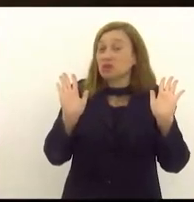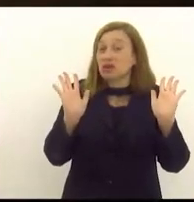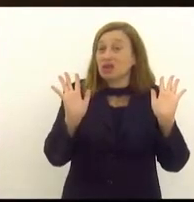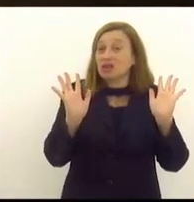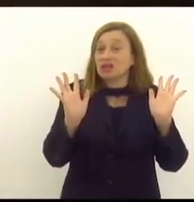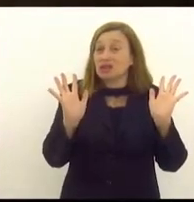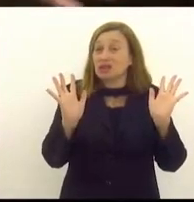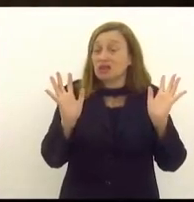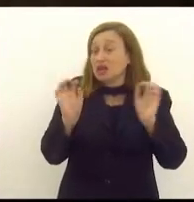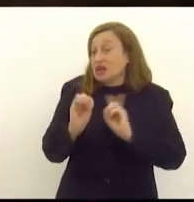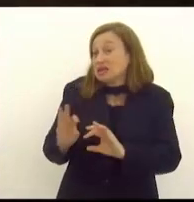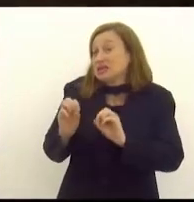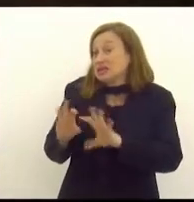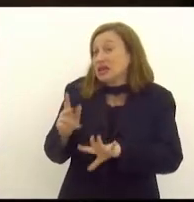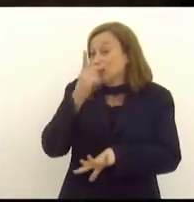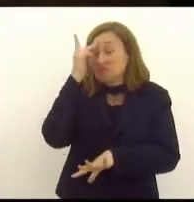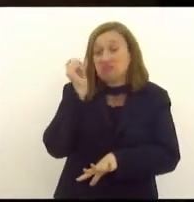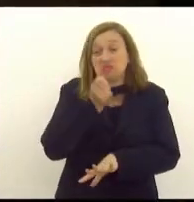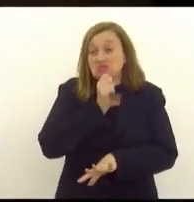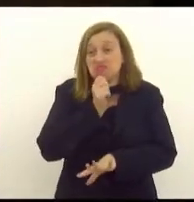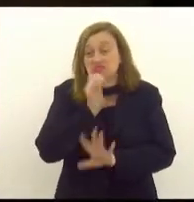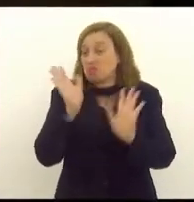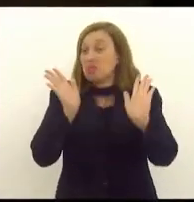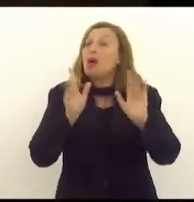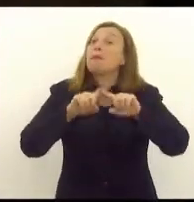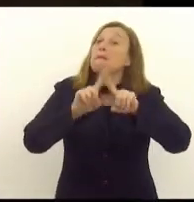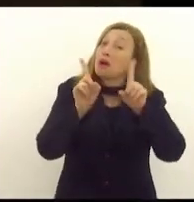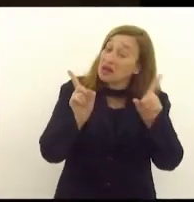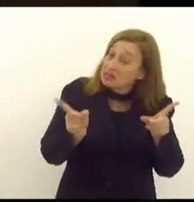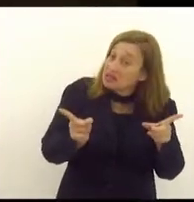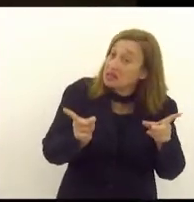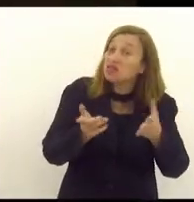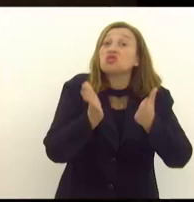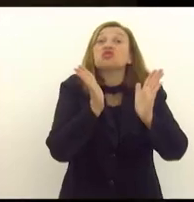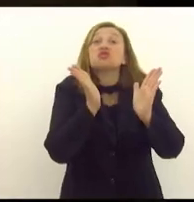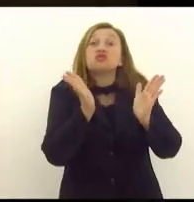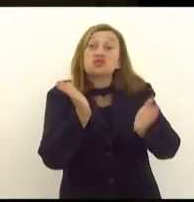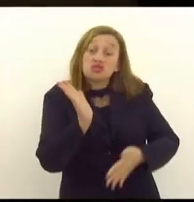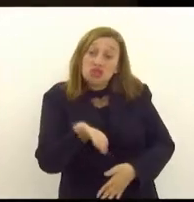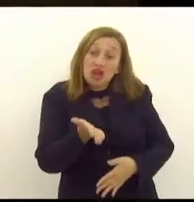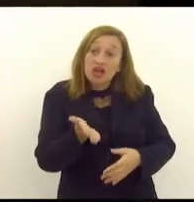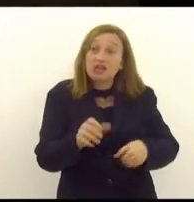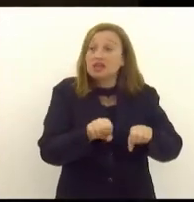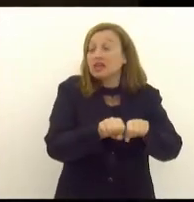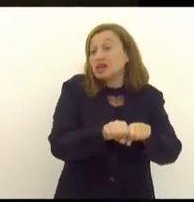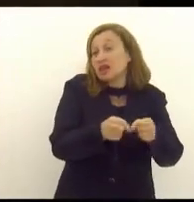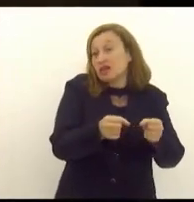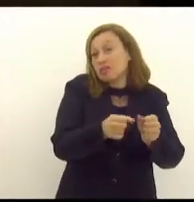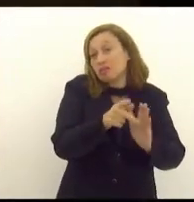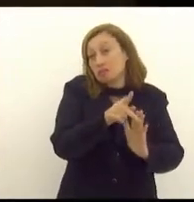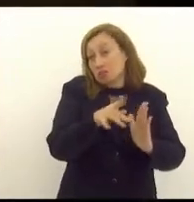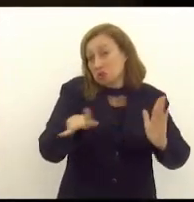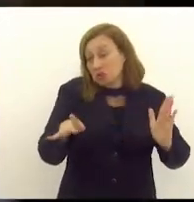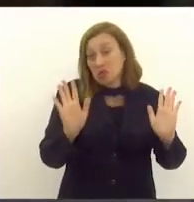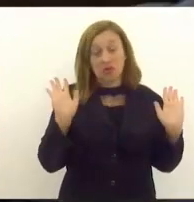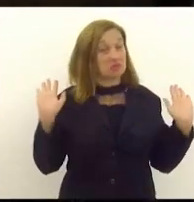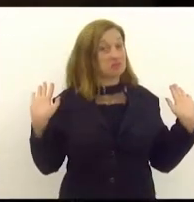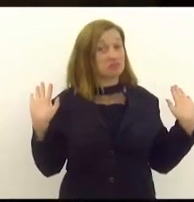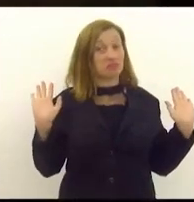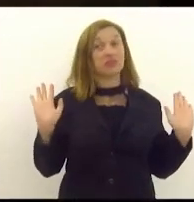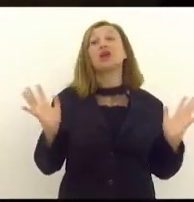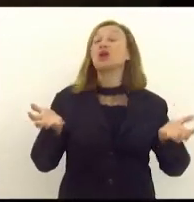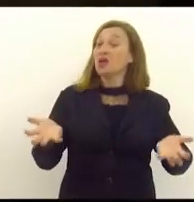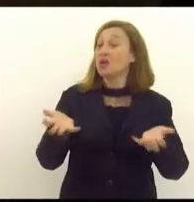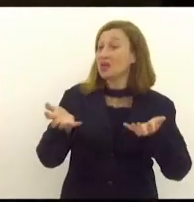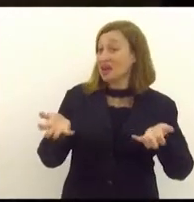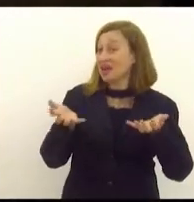ensinar ninguém mas já que se quebra o protocolo eu